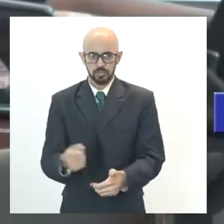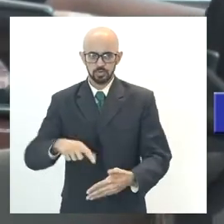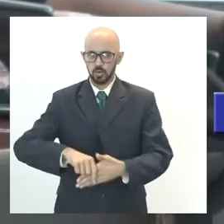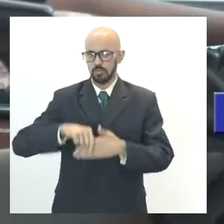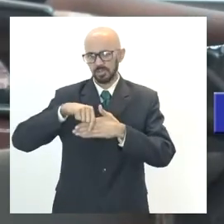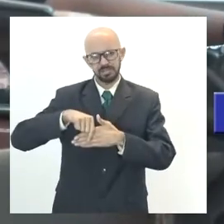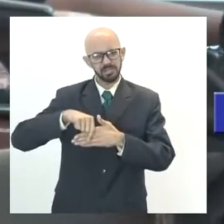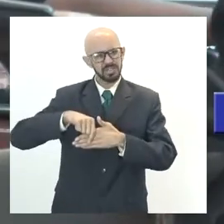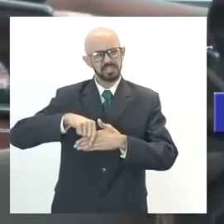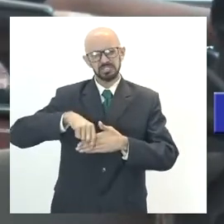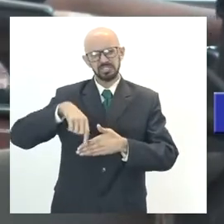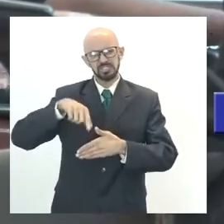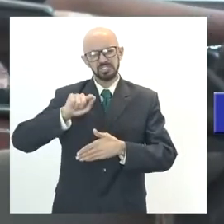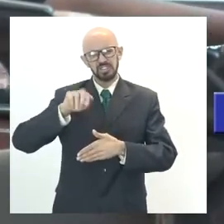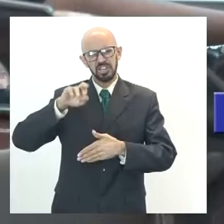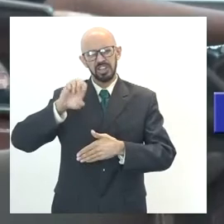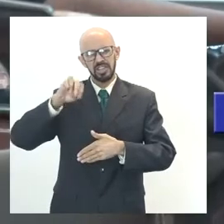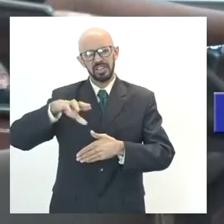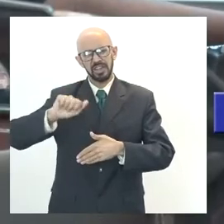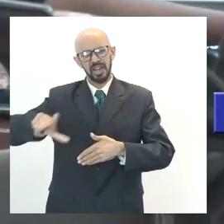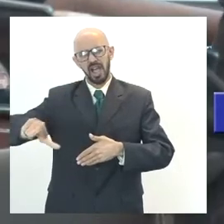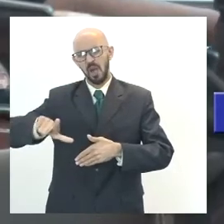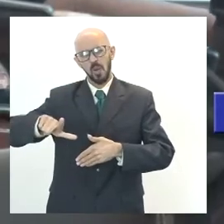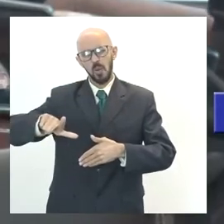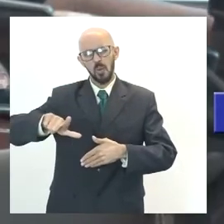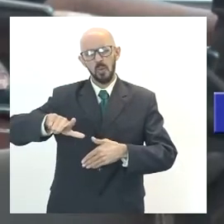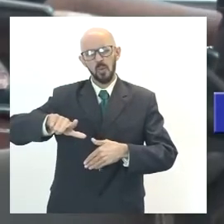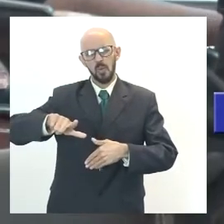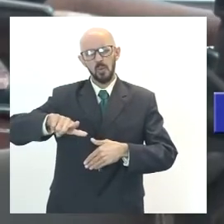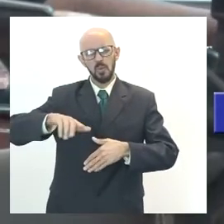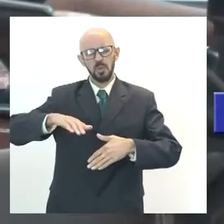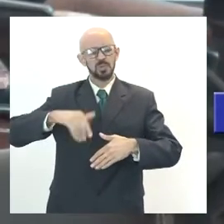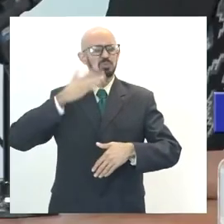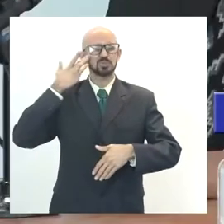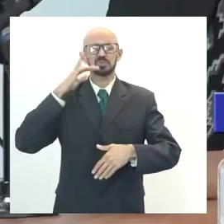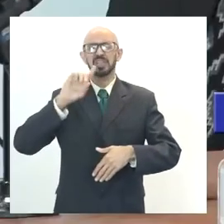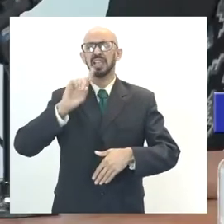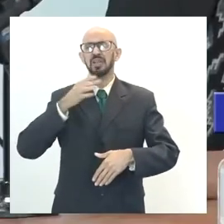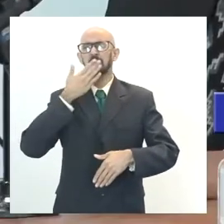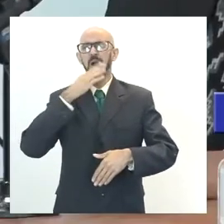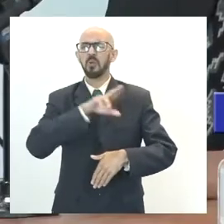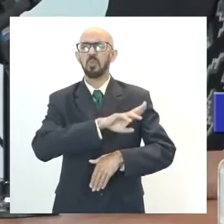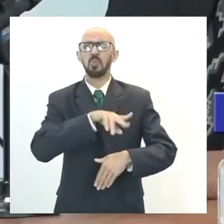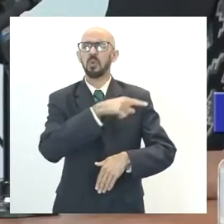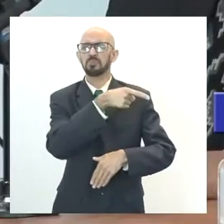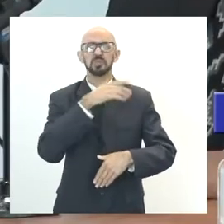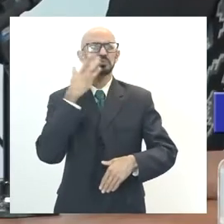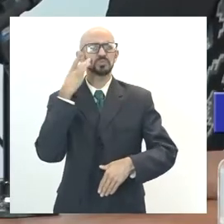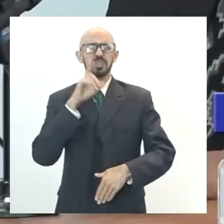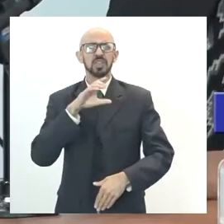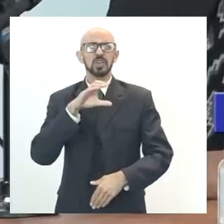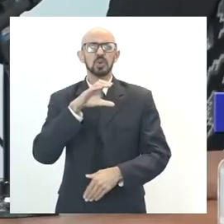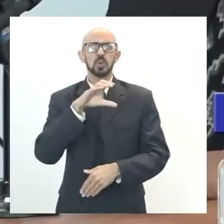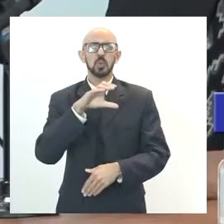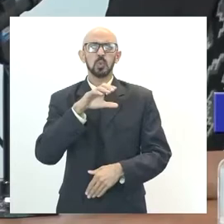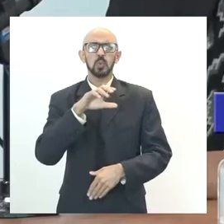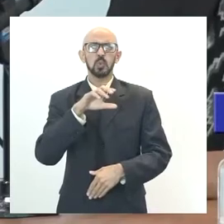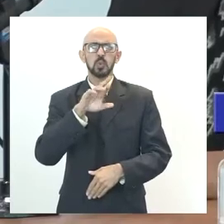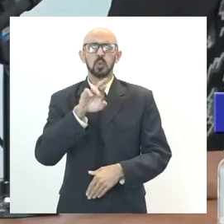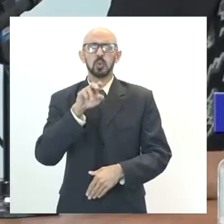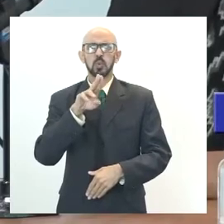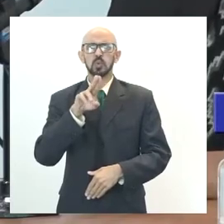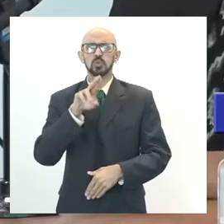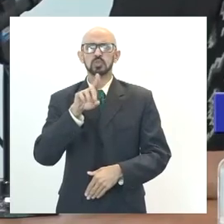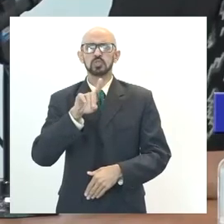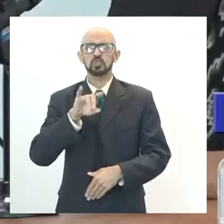General sei lá qual é e a identidade o patamar Militar do cidadão Cruze olho que eu também não sei se se diz o nome dele